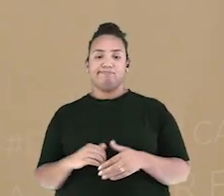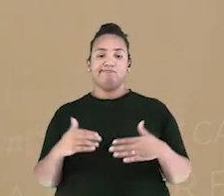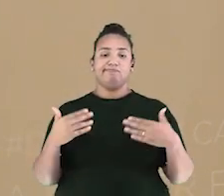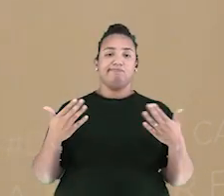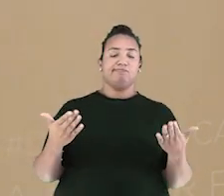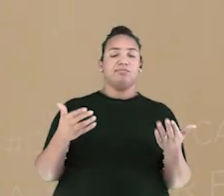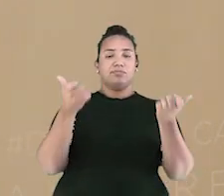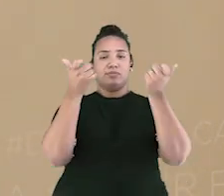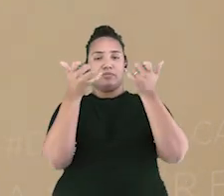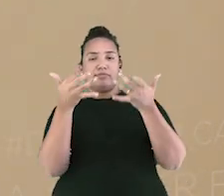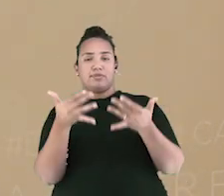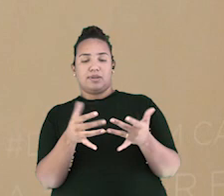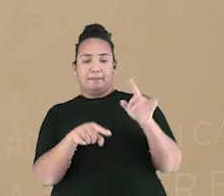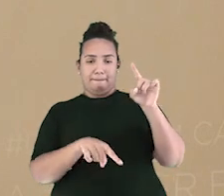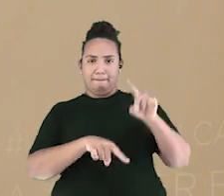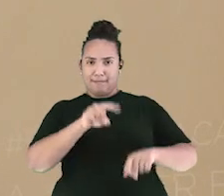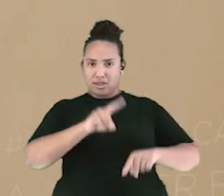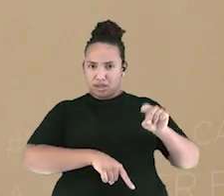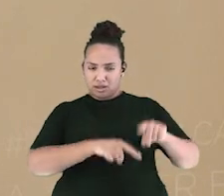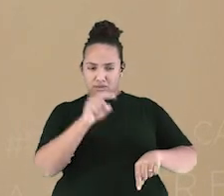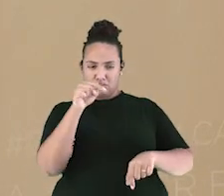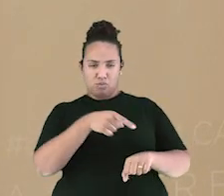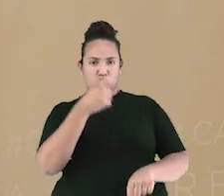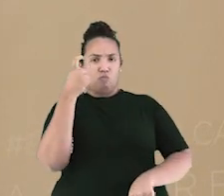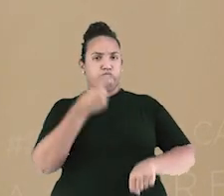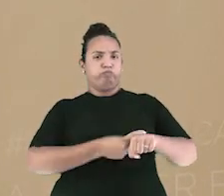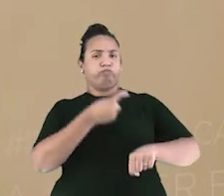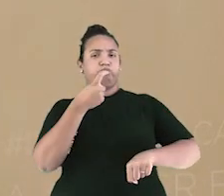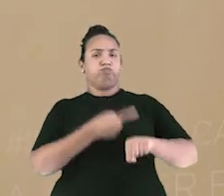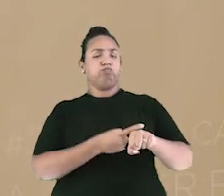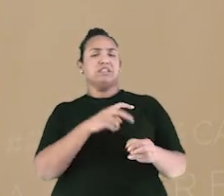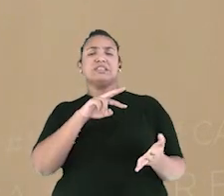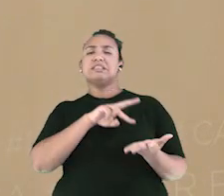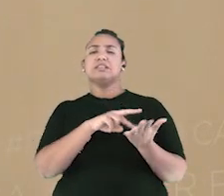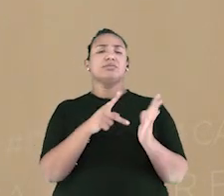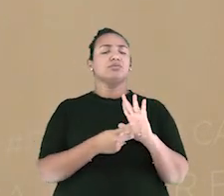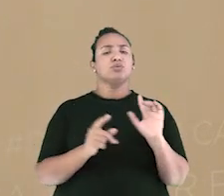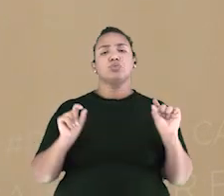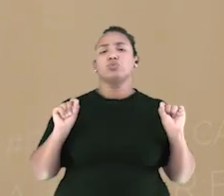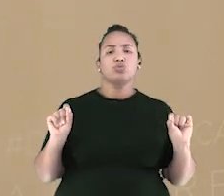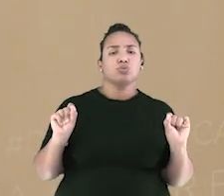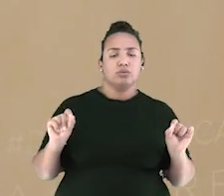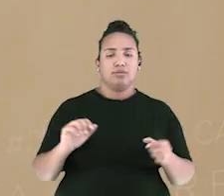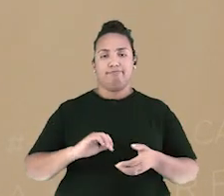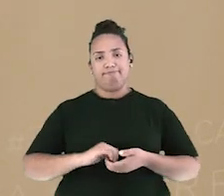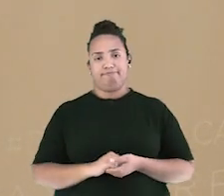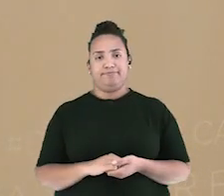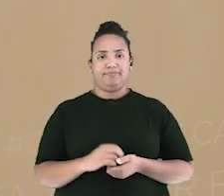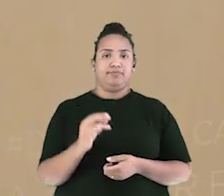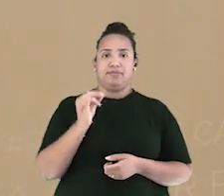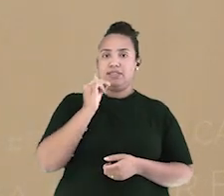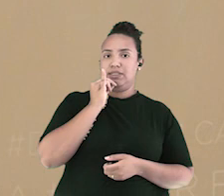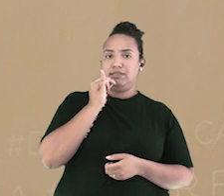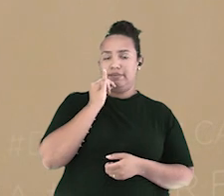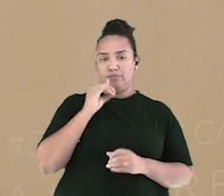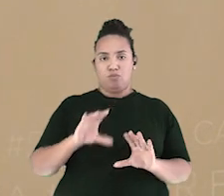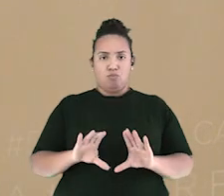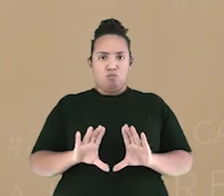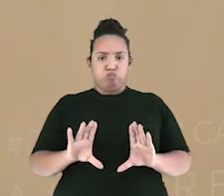Quando dizemos que um material ou um objeto é duro, o que queremos dizer com isso? Podemos achar um